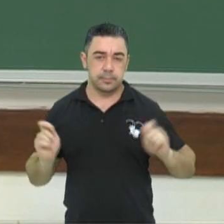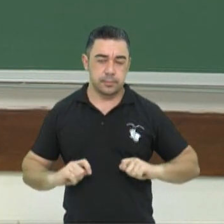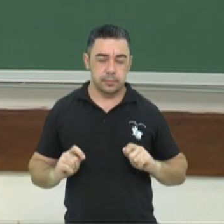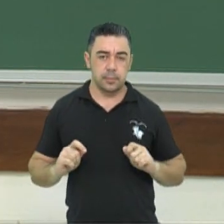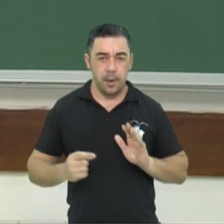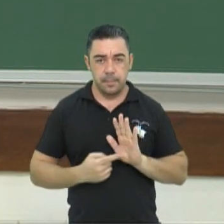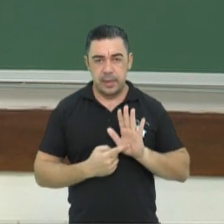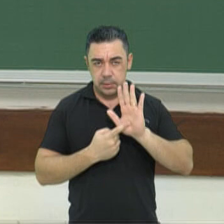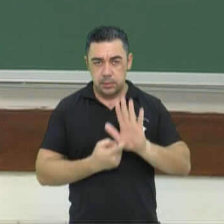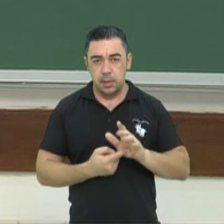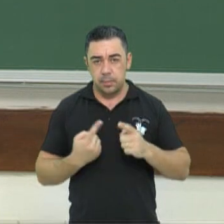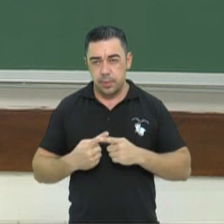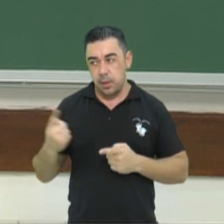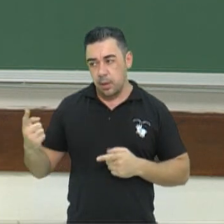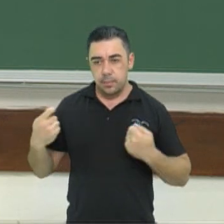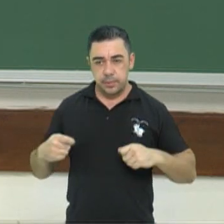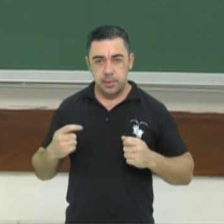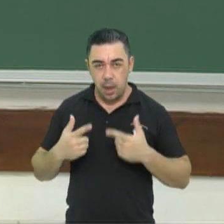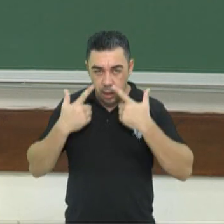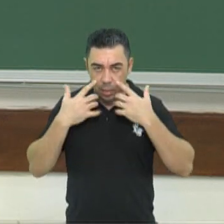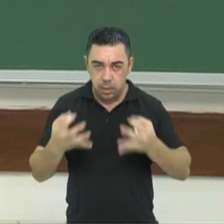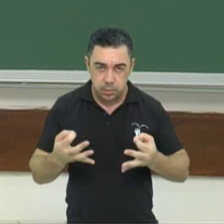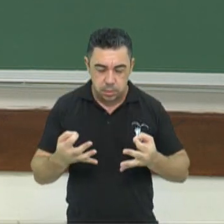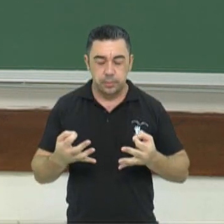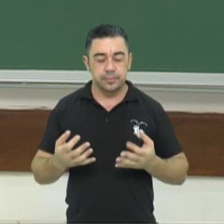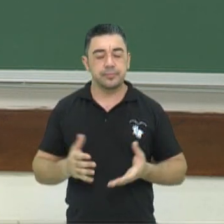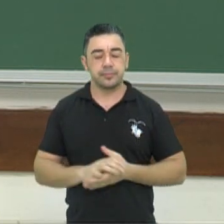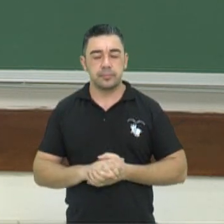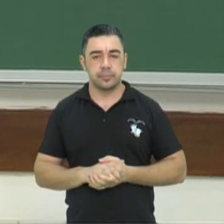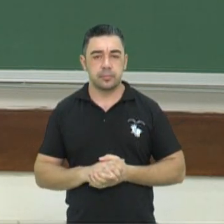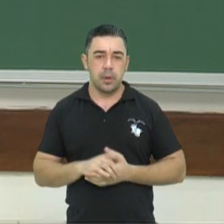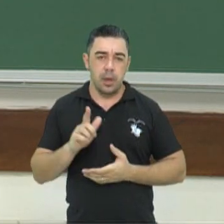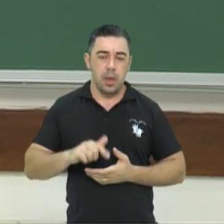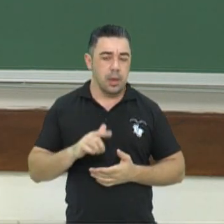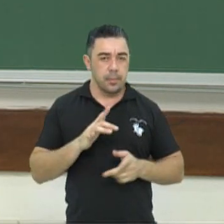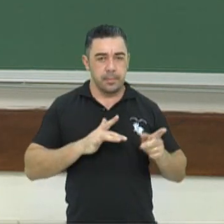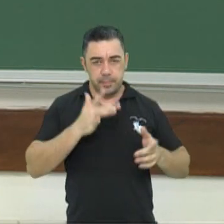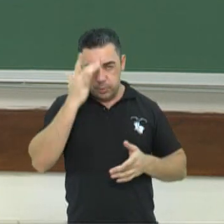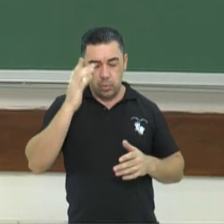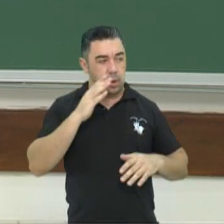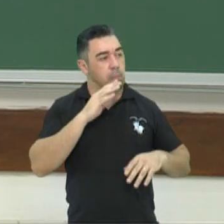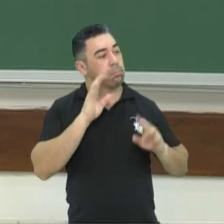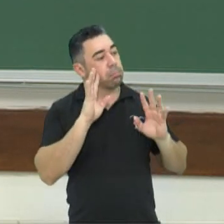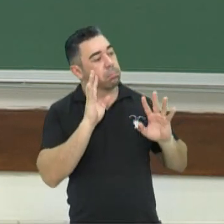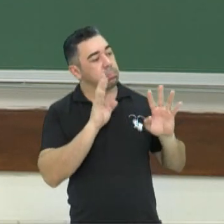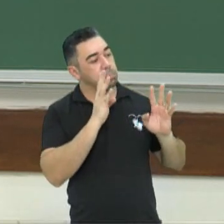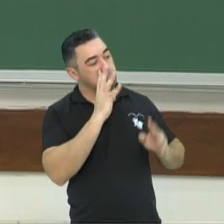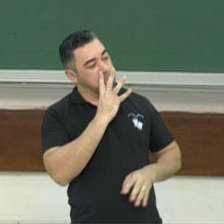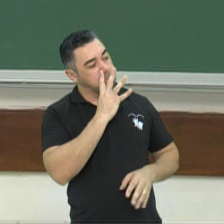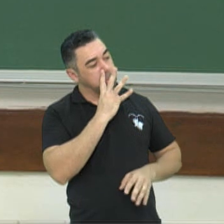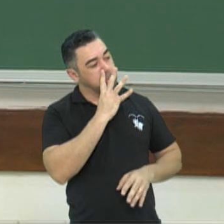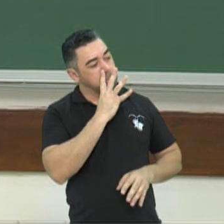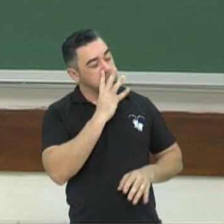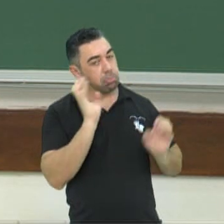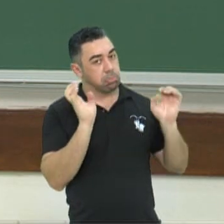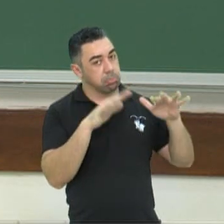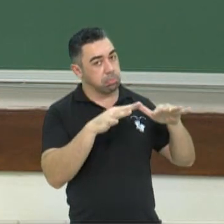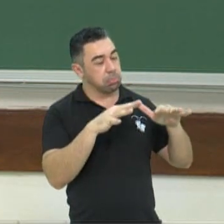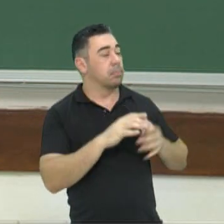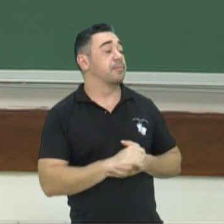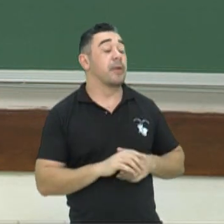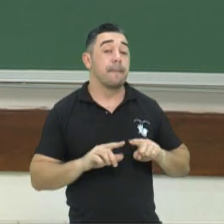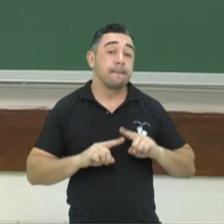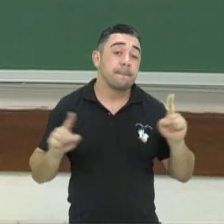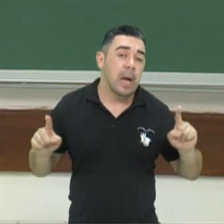e faz, né? Porque eles precisam da atenção das pessoas que passam na rua, que seriam o público deles, eles têm que conquistar o público. Mas a